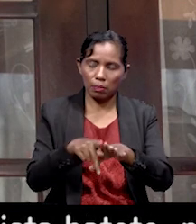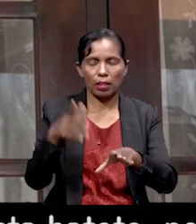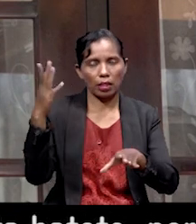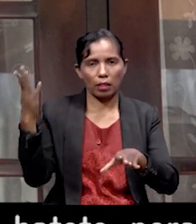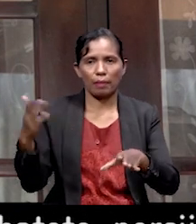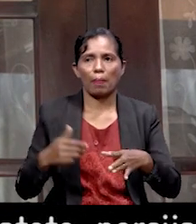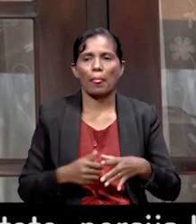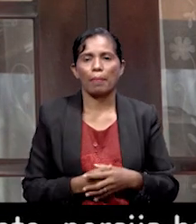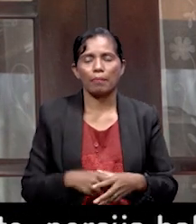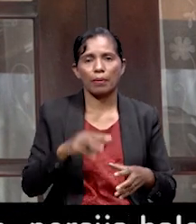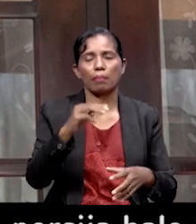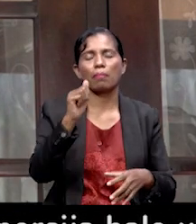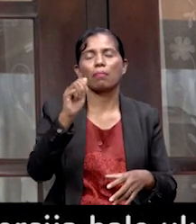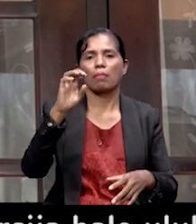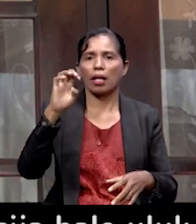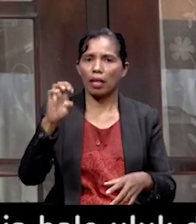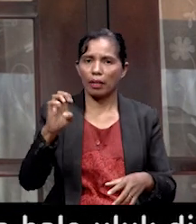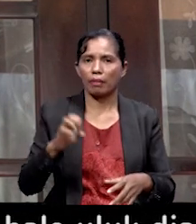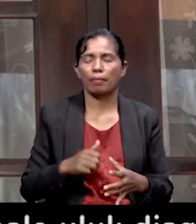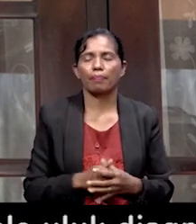Mai, pela Mons e